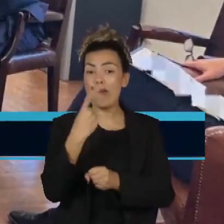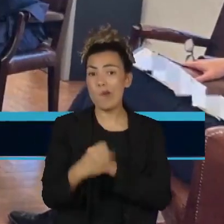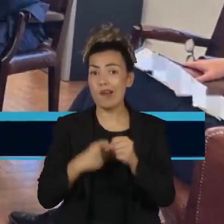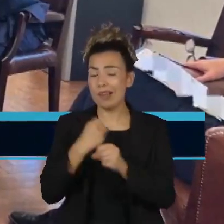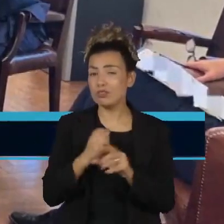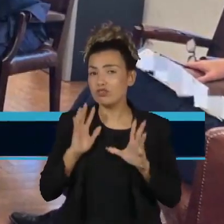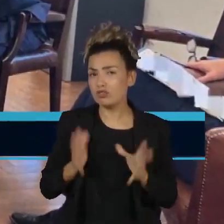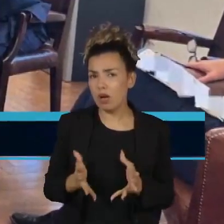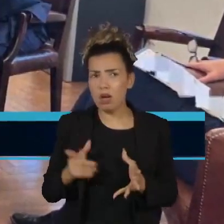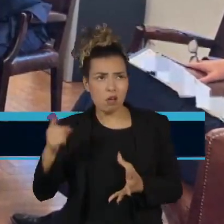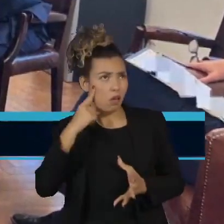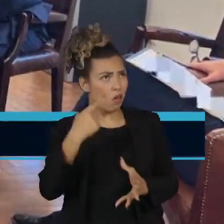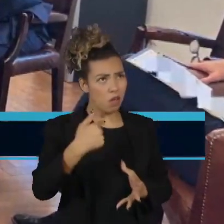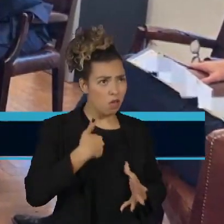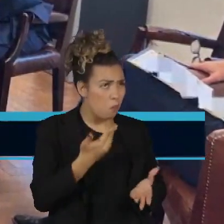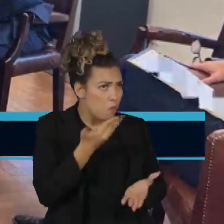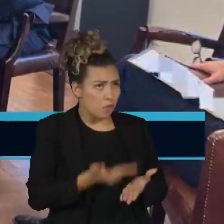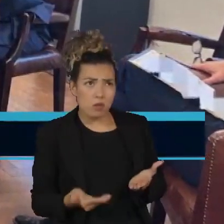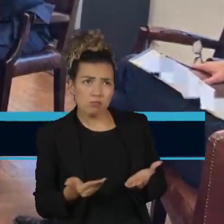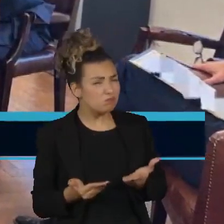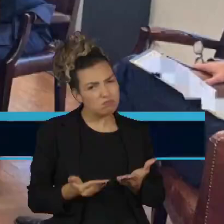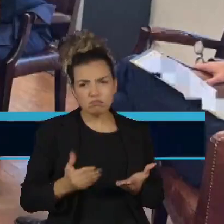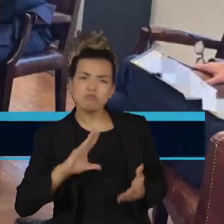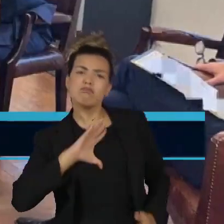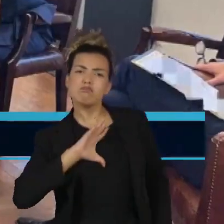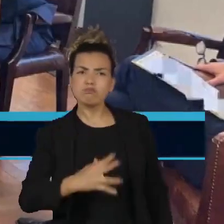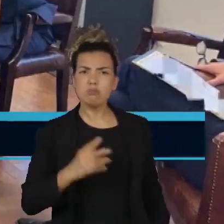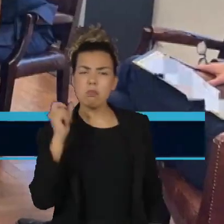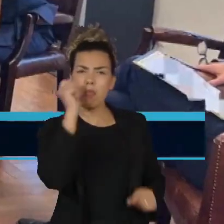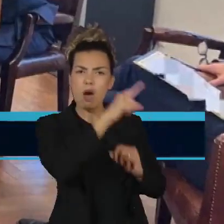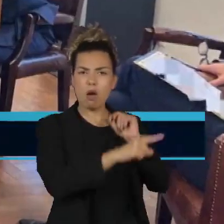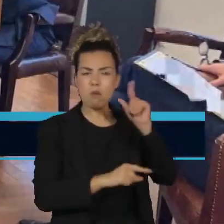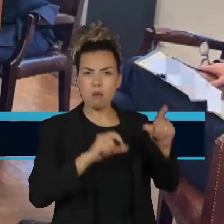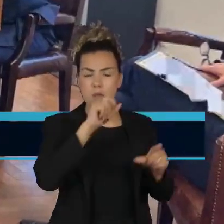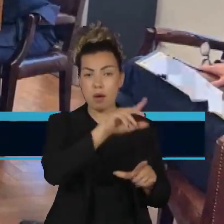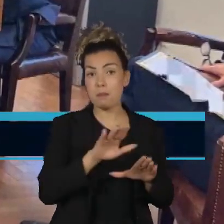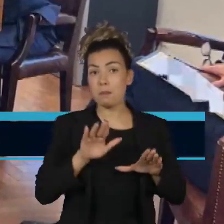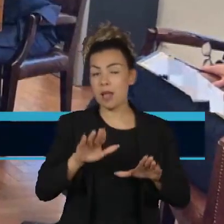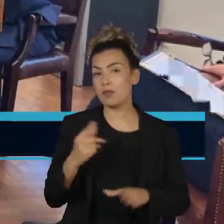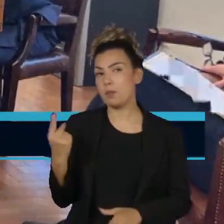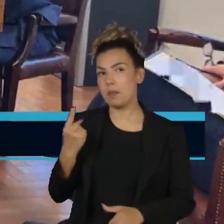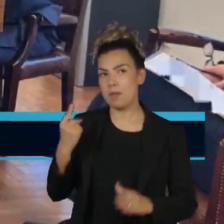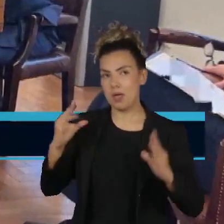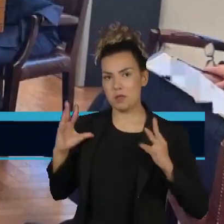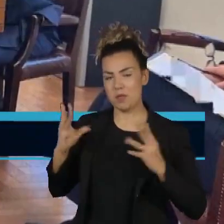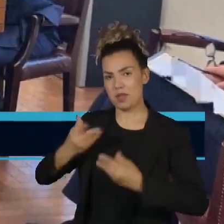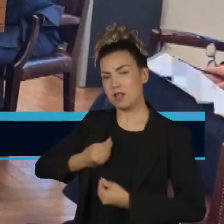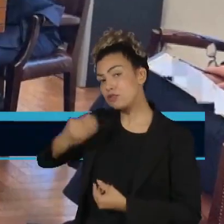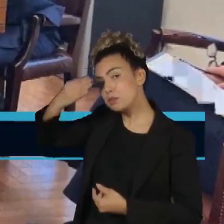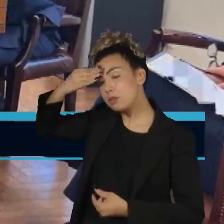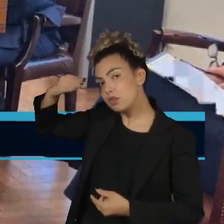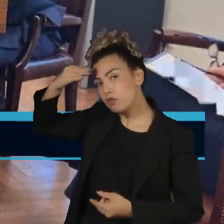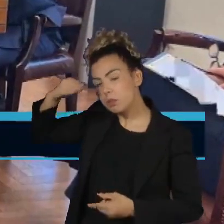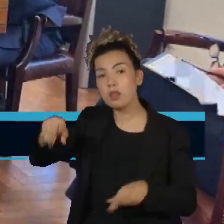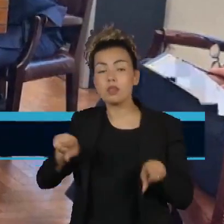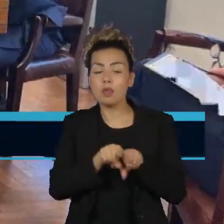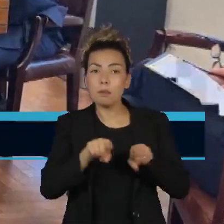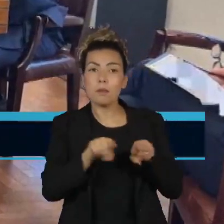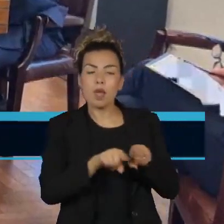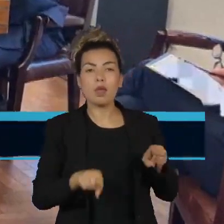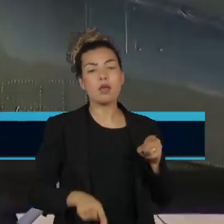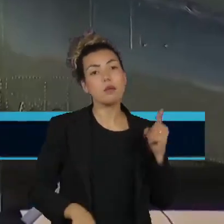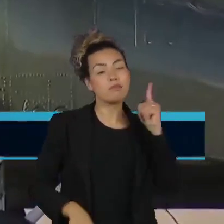do dia foi o telefonema de 30 minutos entre o primeiro-ministro Benjamin Netanyahu e o presidente americano